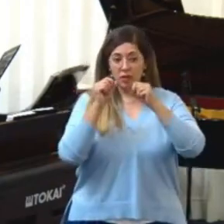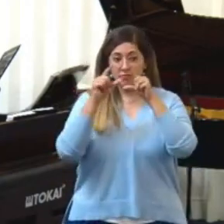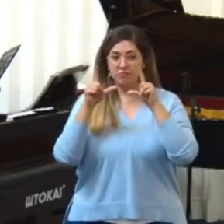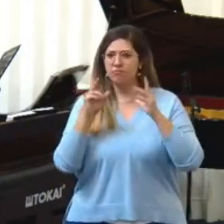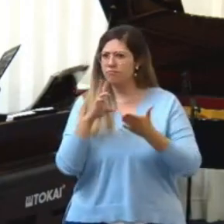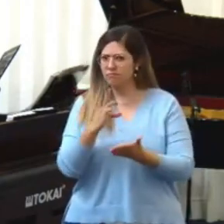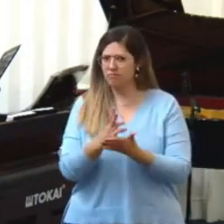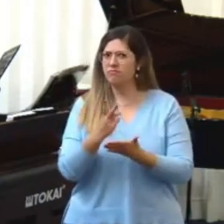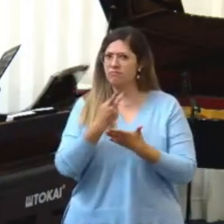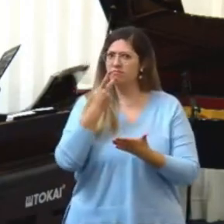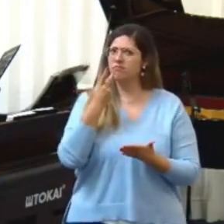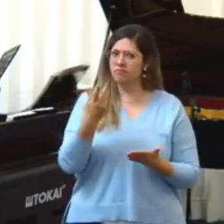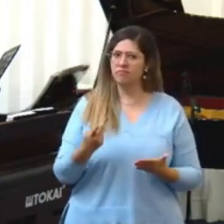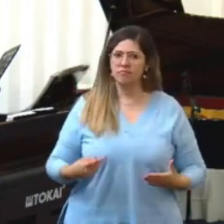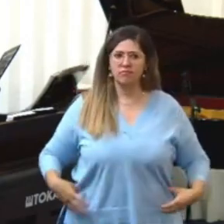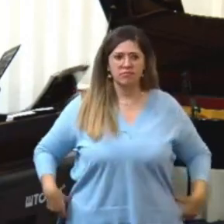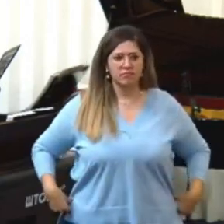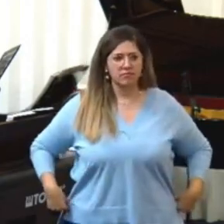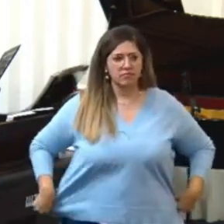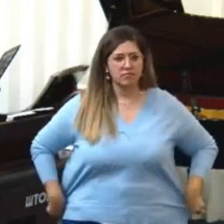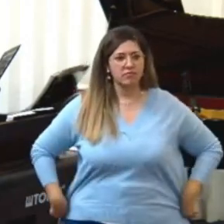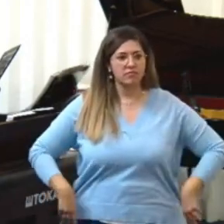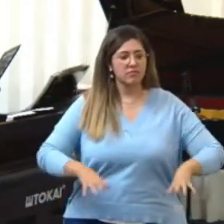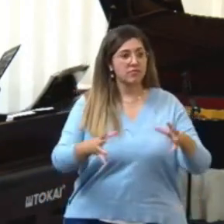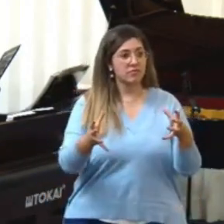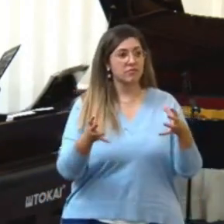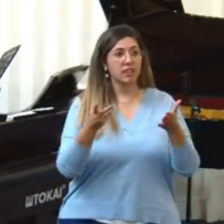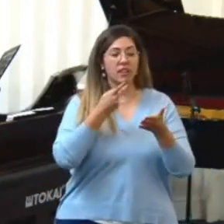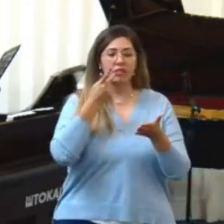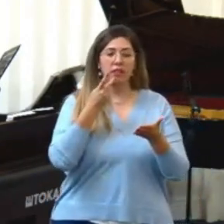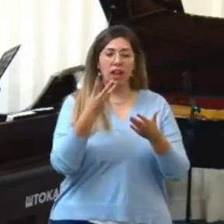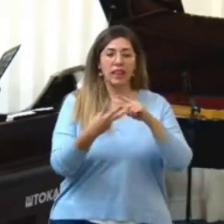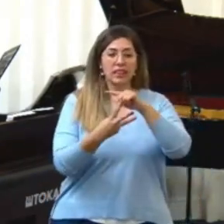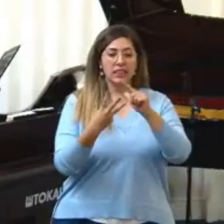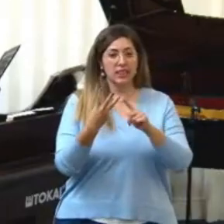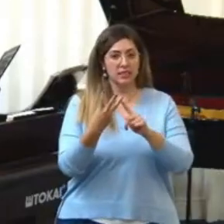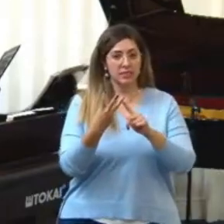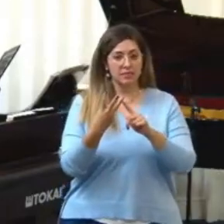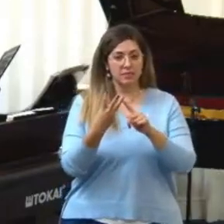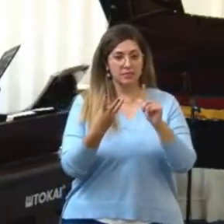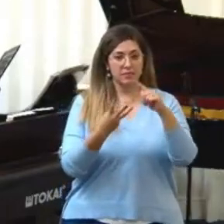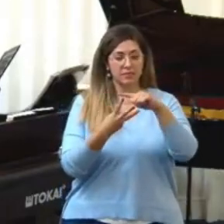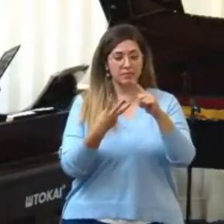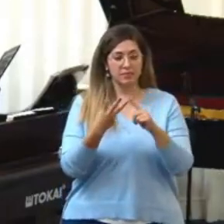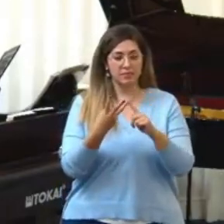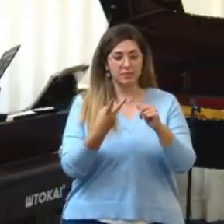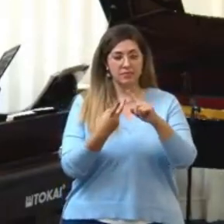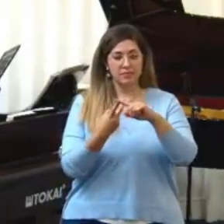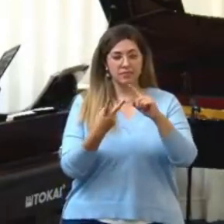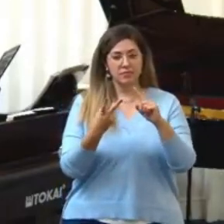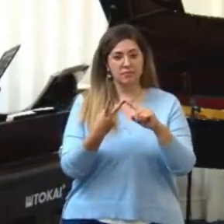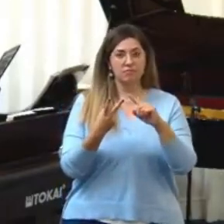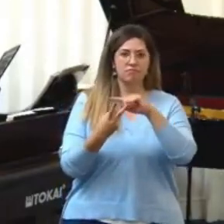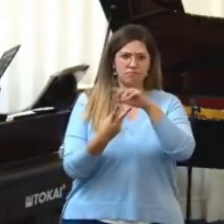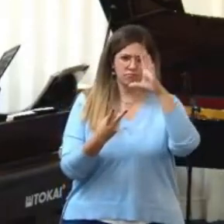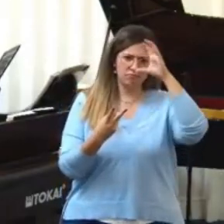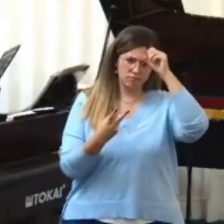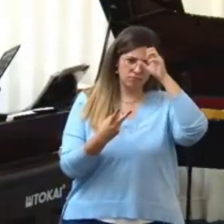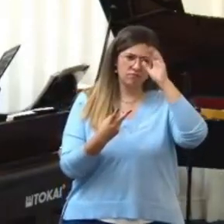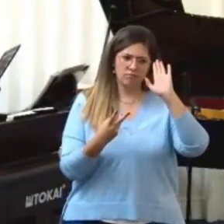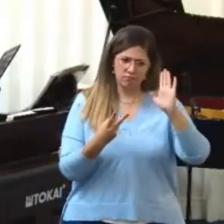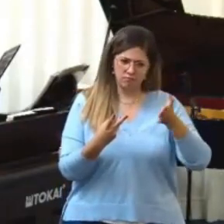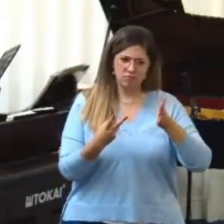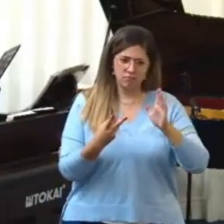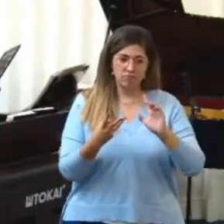nessa manhã, assim como faço de vez em quando, quero desconstruir 3 coisas. 2 a gente vem desconstruindo ao longo de muito tempo